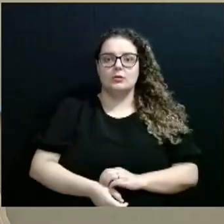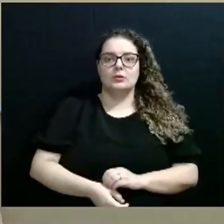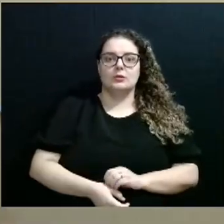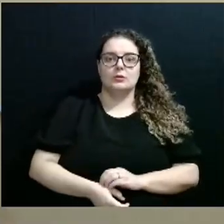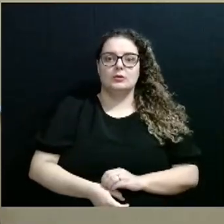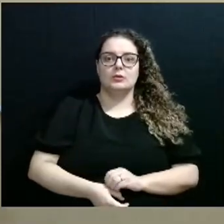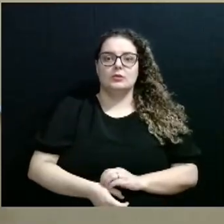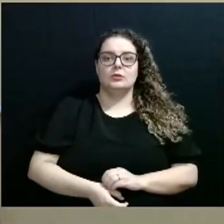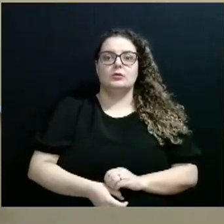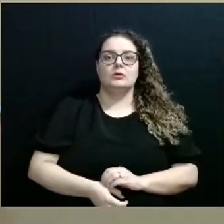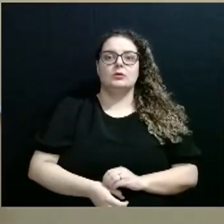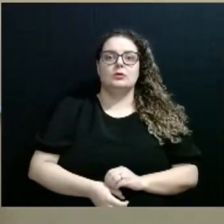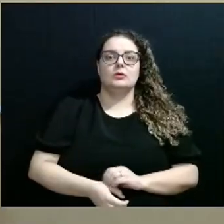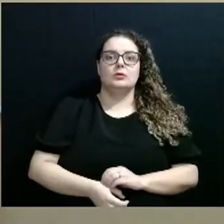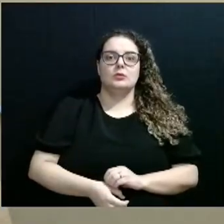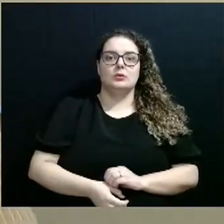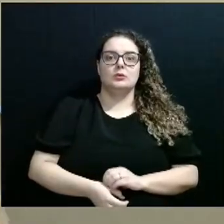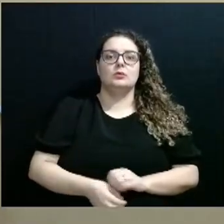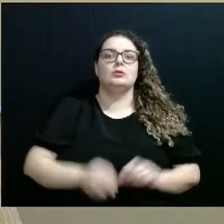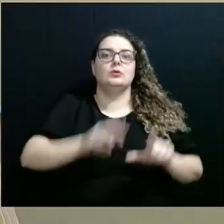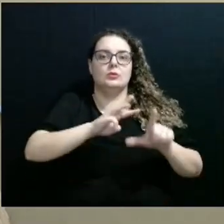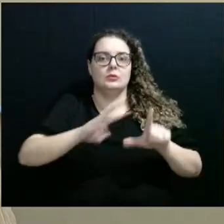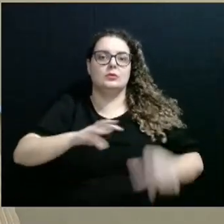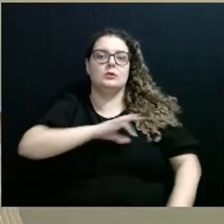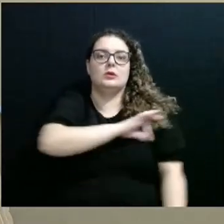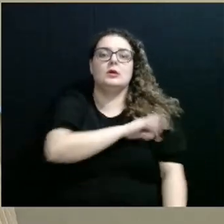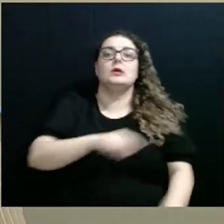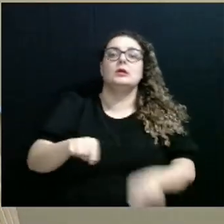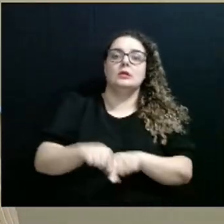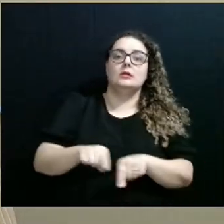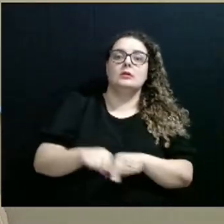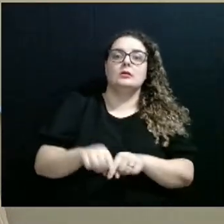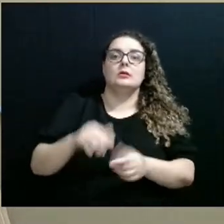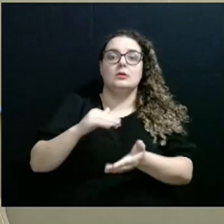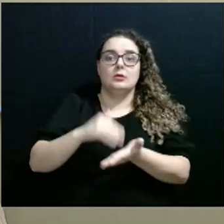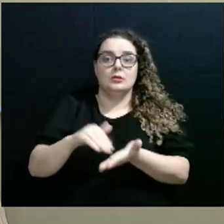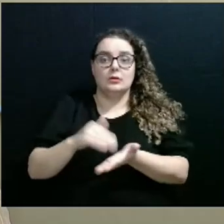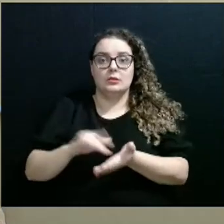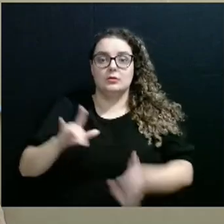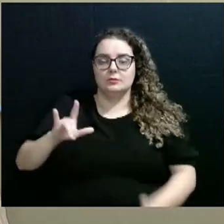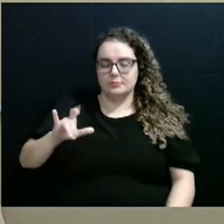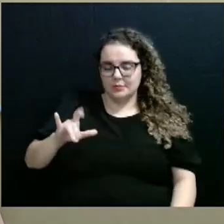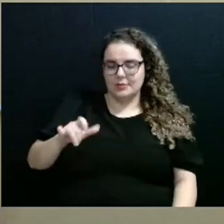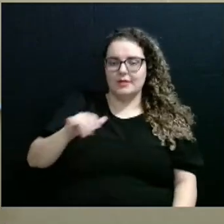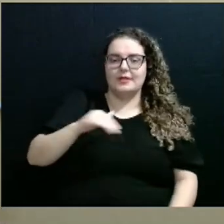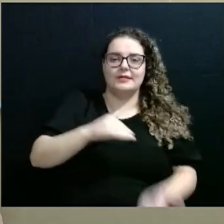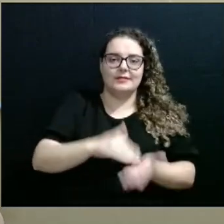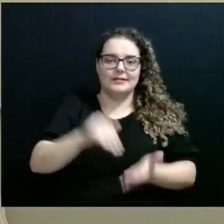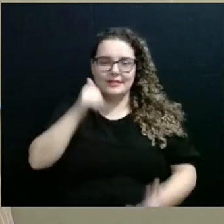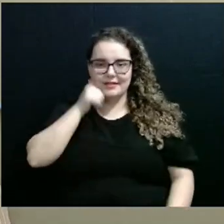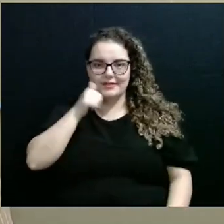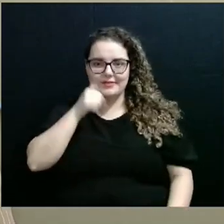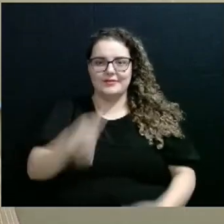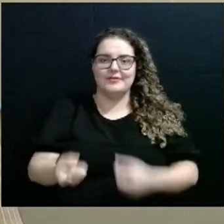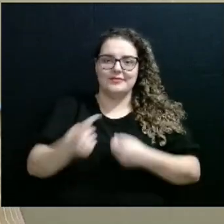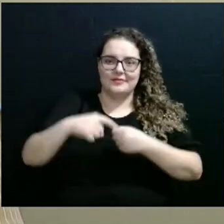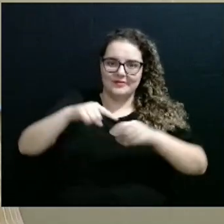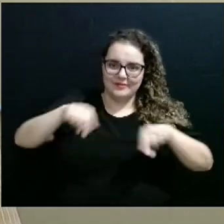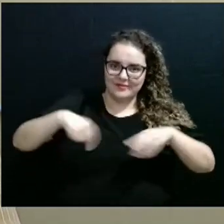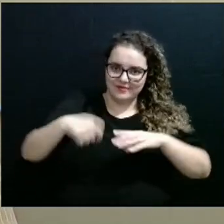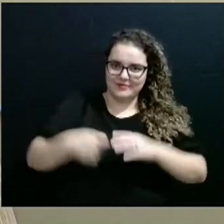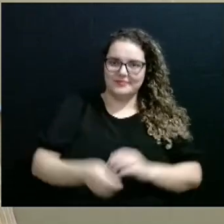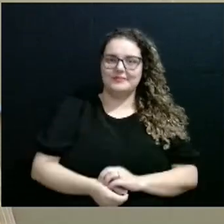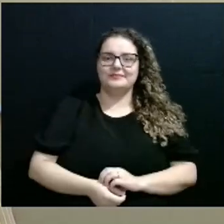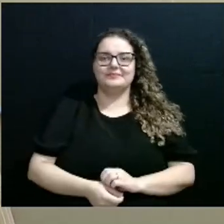portal da Prefeitura e também na Secretaria, no Instagram da Secretaria. Eu volto aí com você no estúdio.